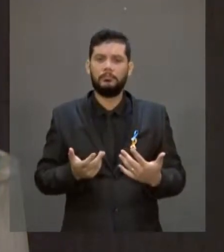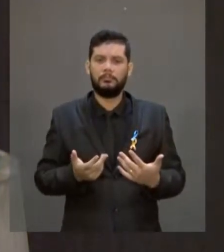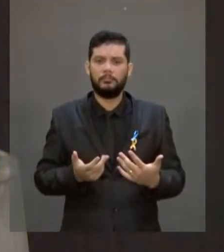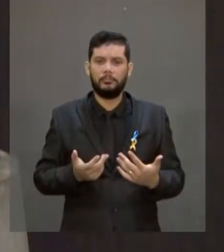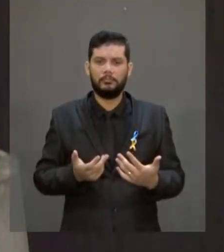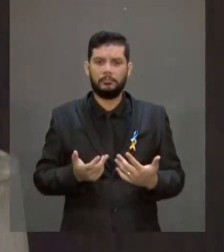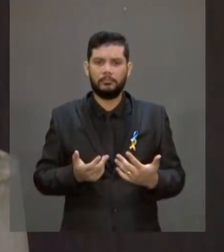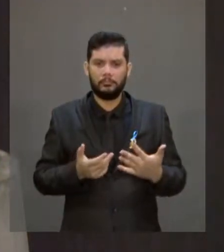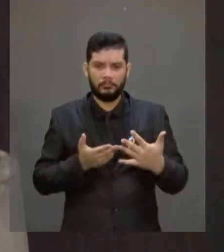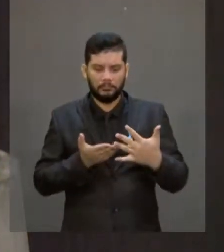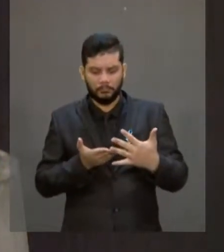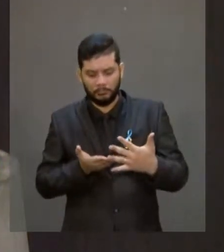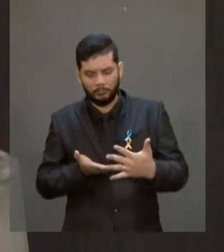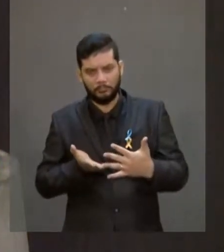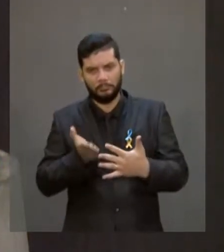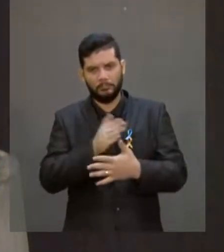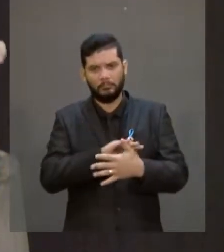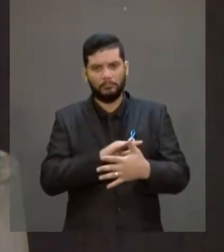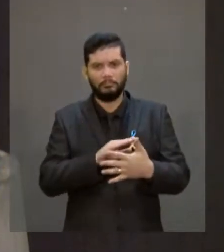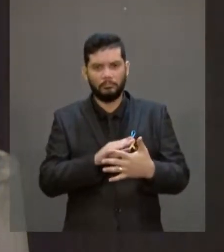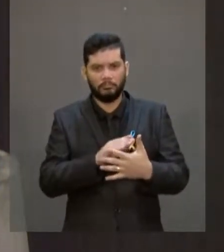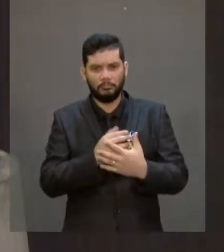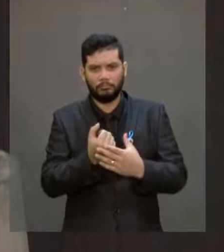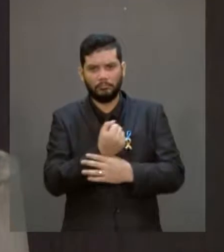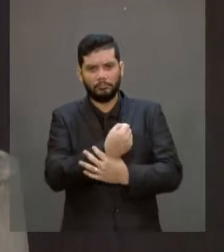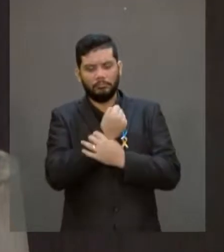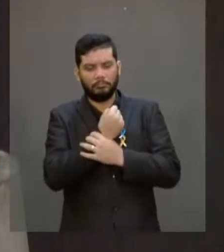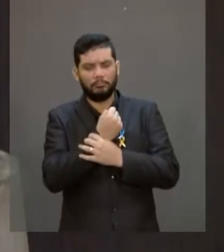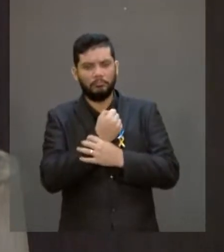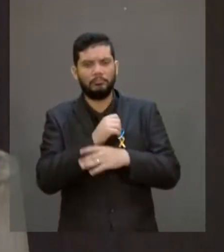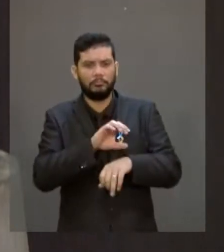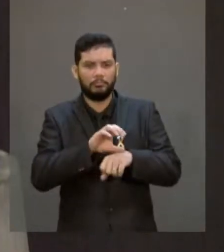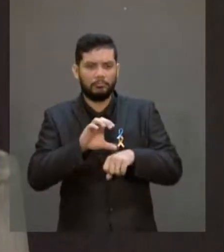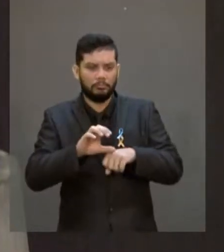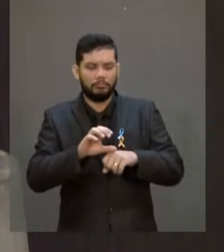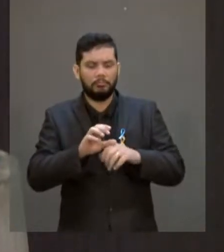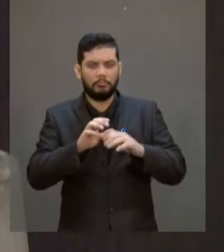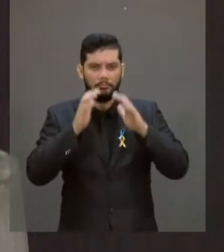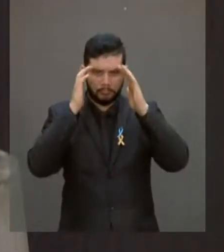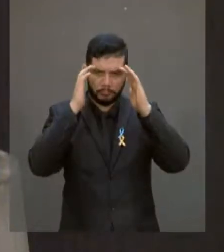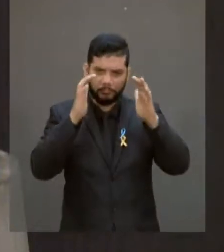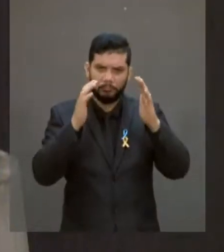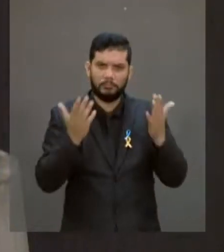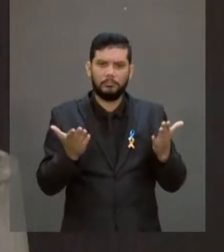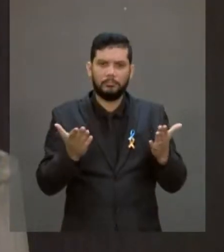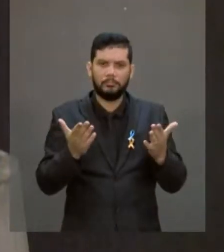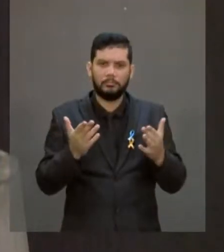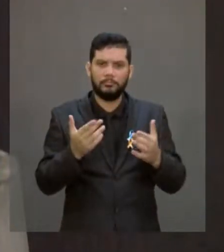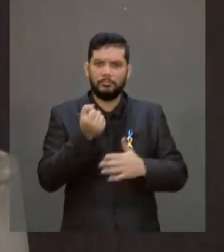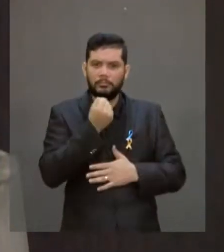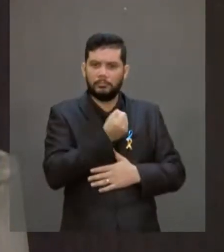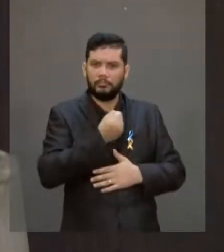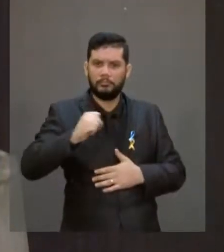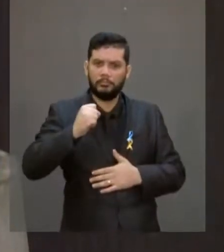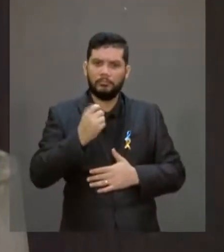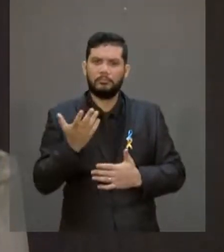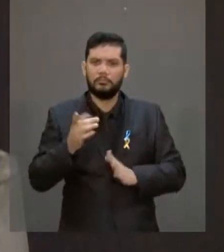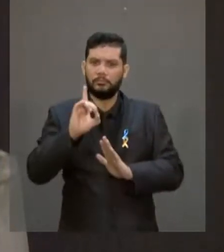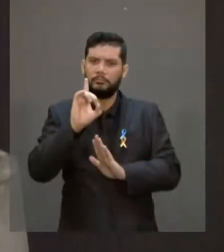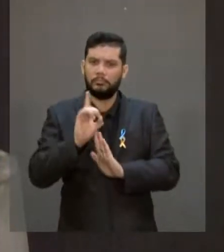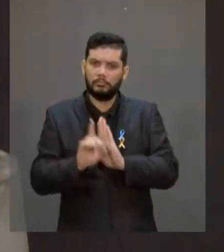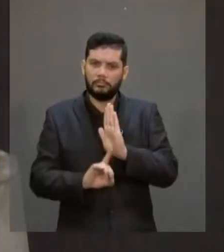o devido processo legal, resguardando a Constituição, resguardando o direito à ampla defesa e, obviamente,